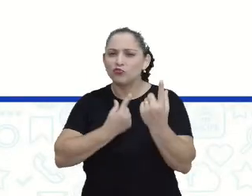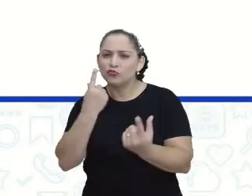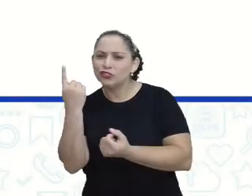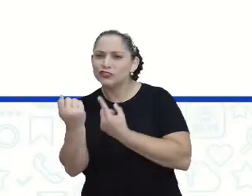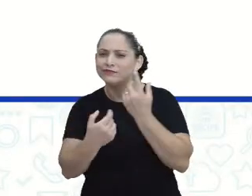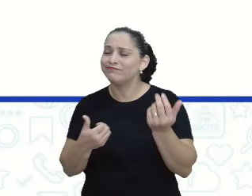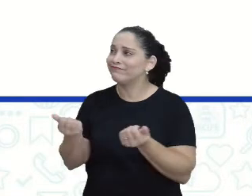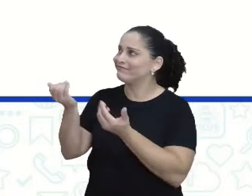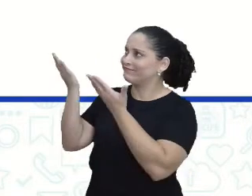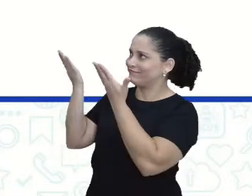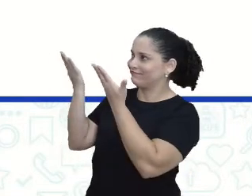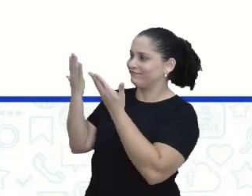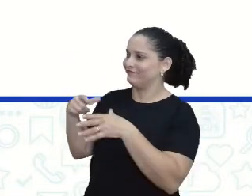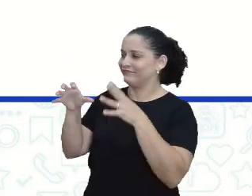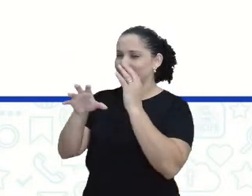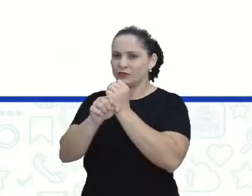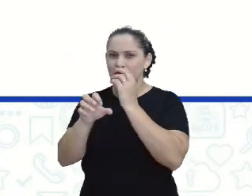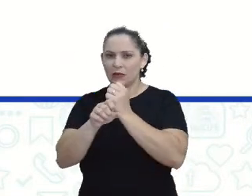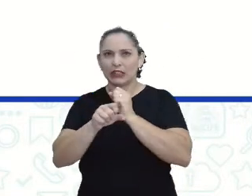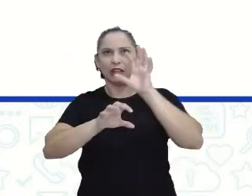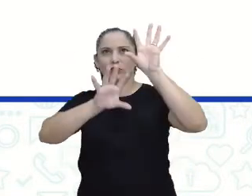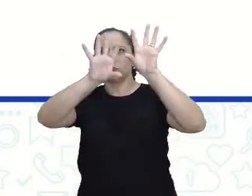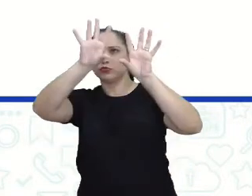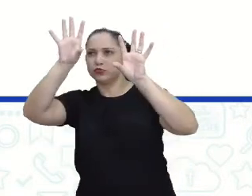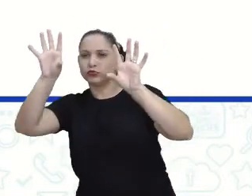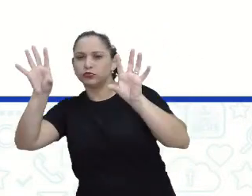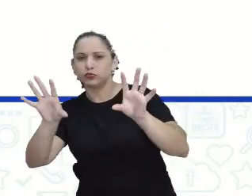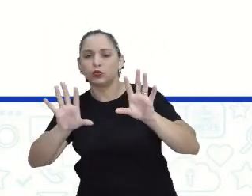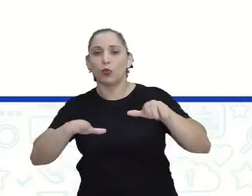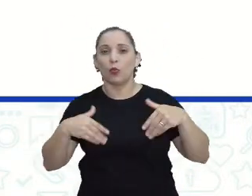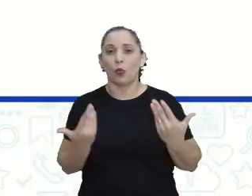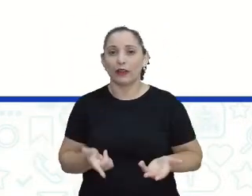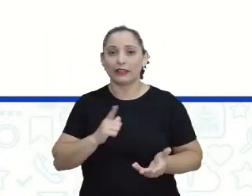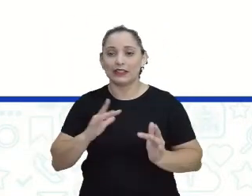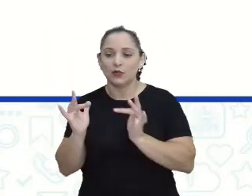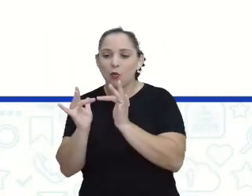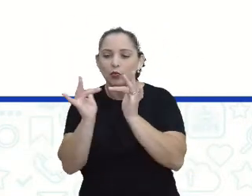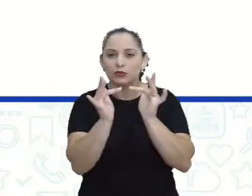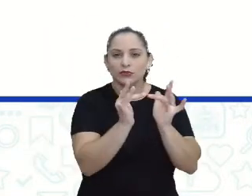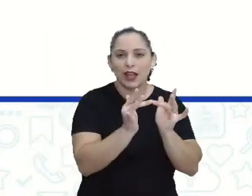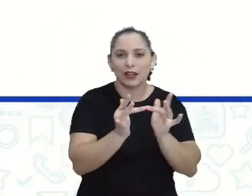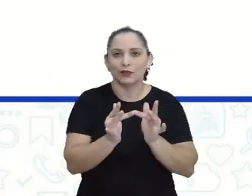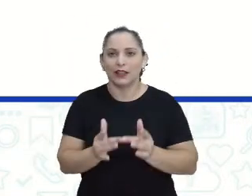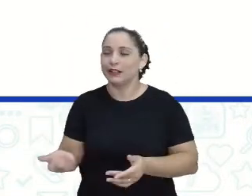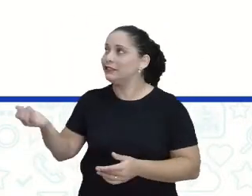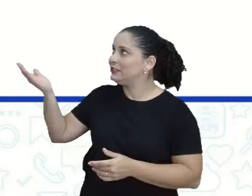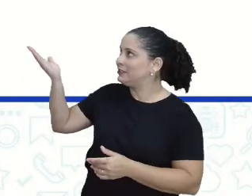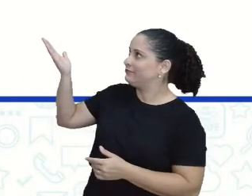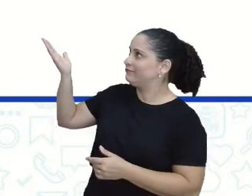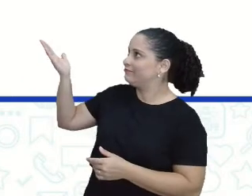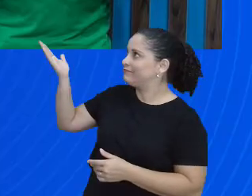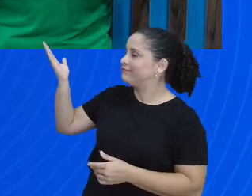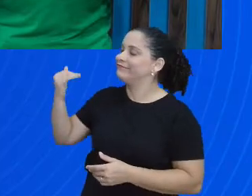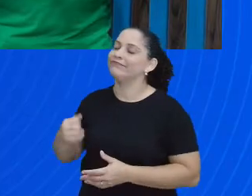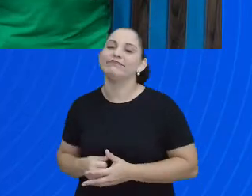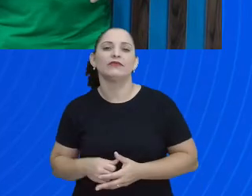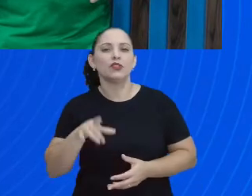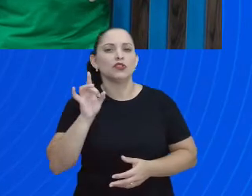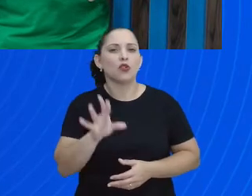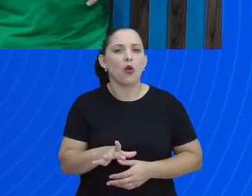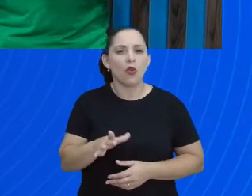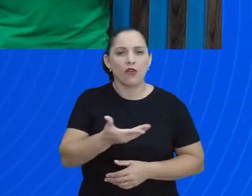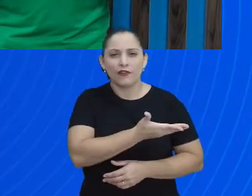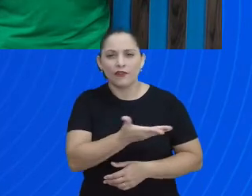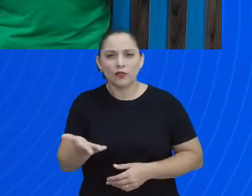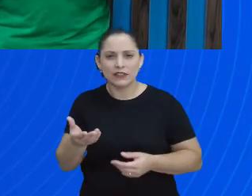que muitas vezes quando você tem o primeiro contato com uma equação, a gente tem algumas equações aí, eu quis botar mais com a ideia de você